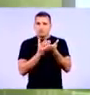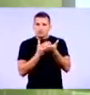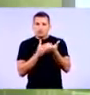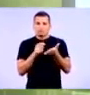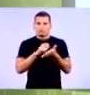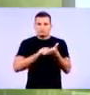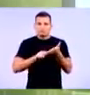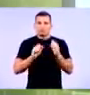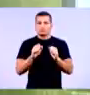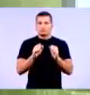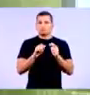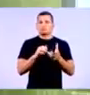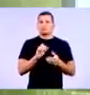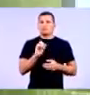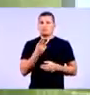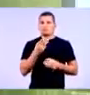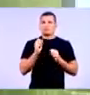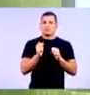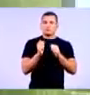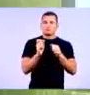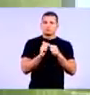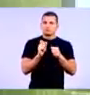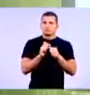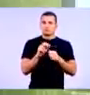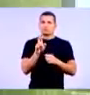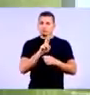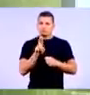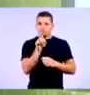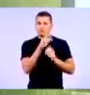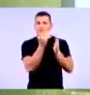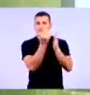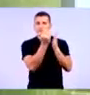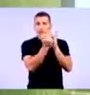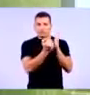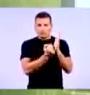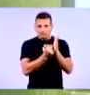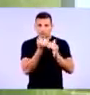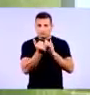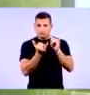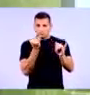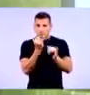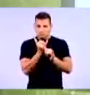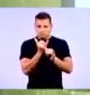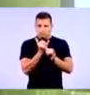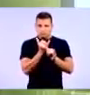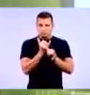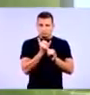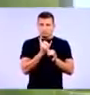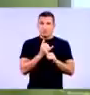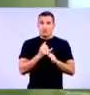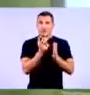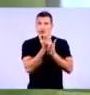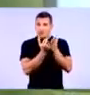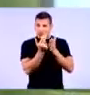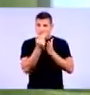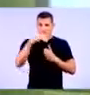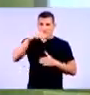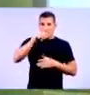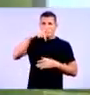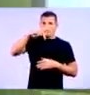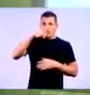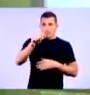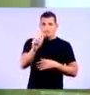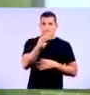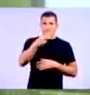fazer usando um aplicativo da internet para incrementar. A ideia do mapa mental é que você